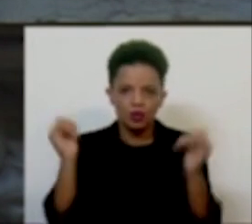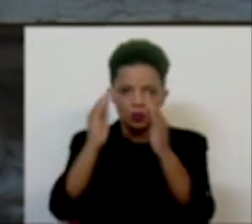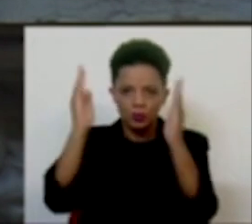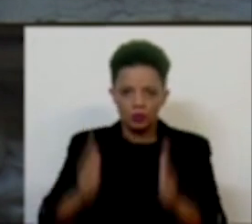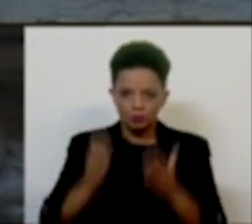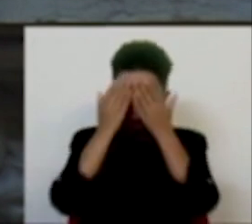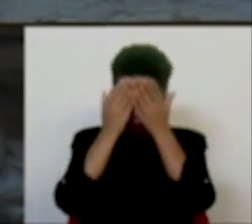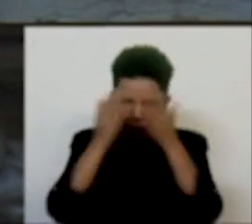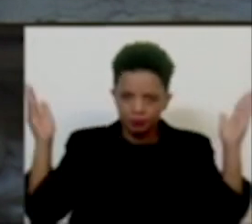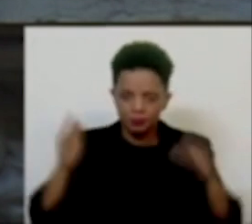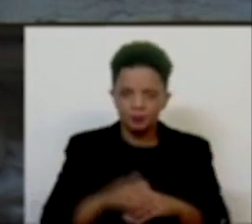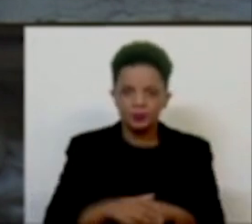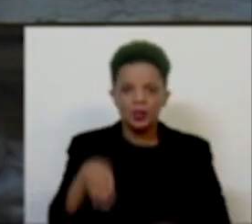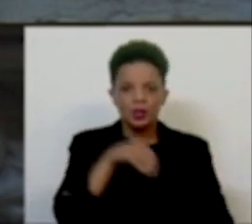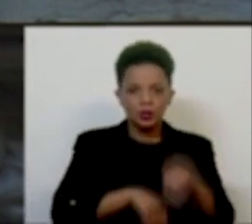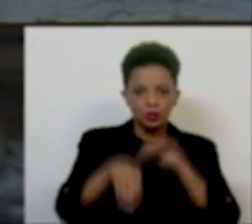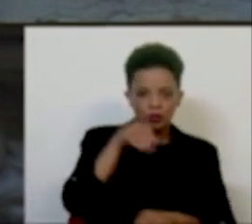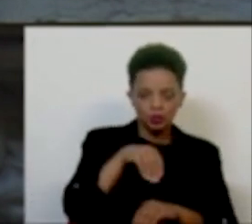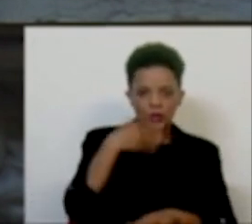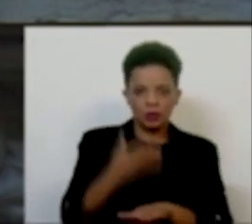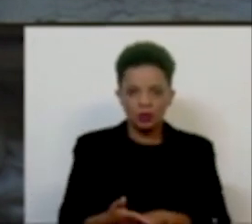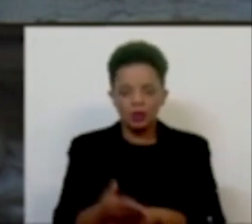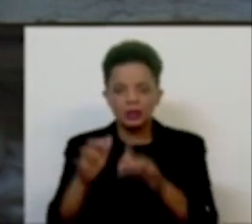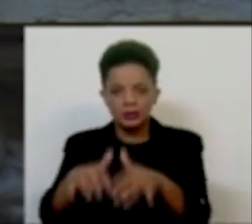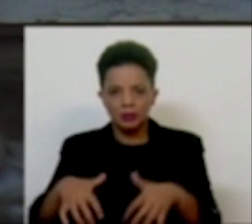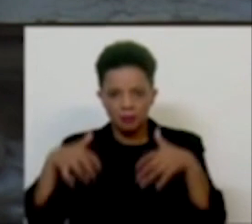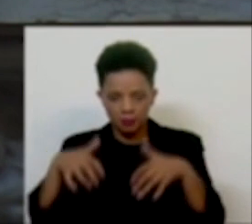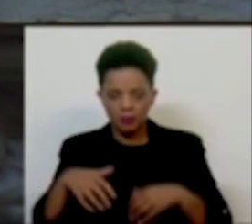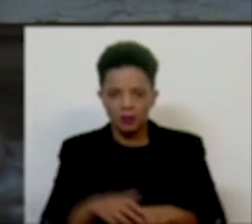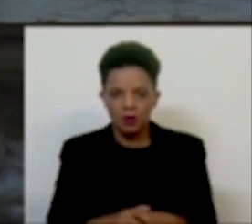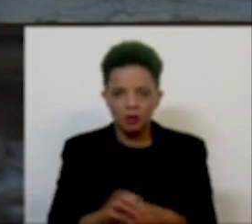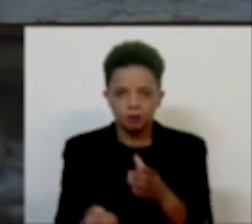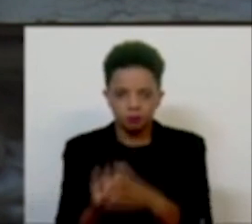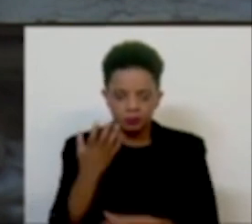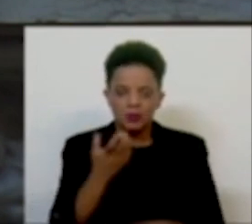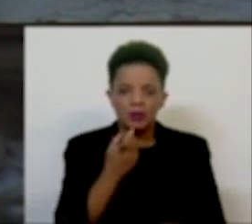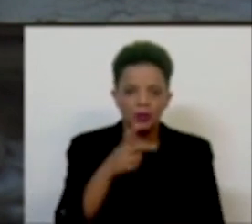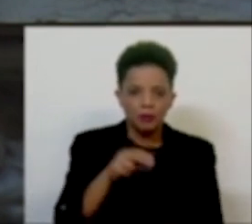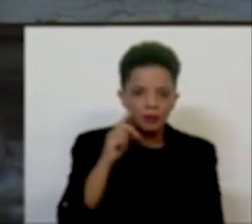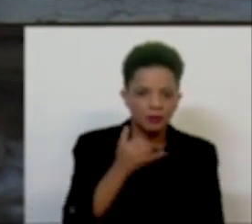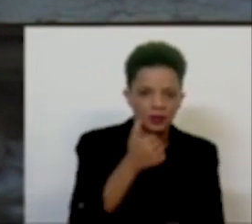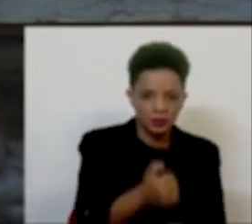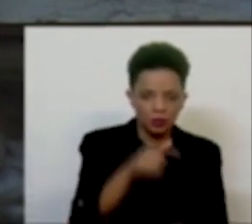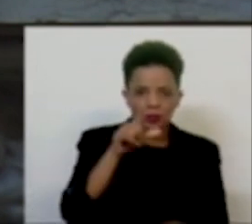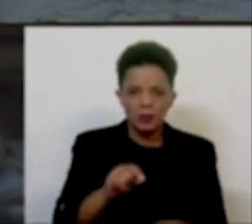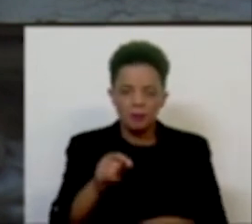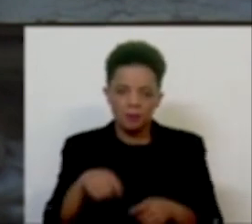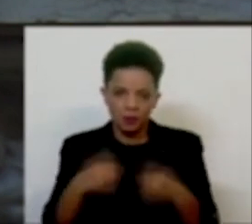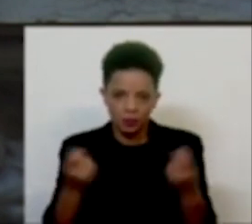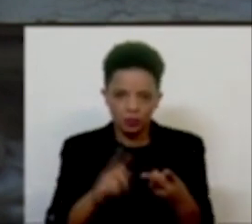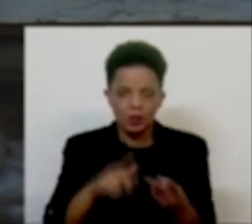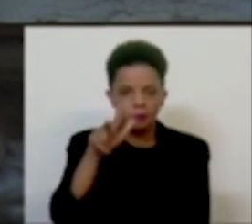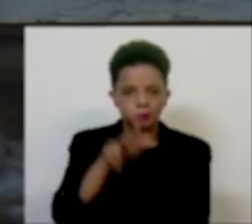democrática, das eleições para a Assembleia Constituinte ao 25 de novembro e ao segundo pacto MFA-Partidos, da aprovação